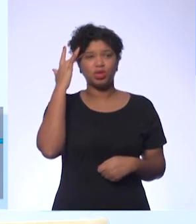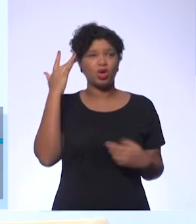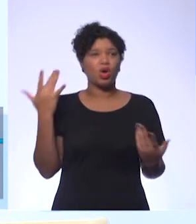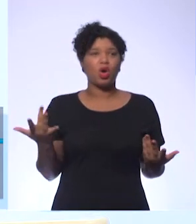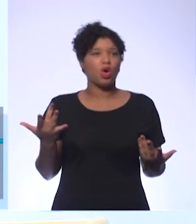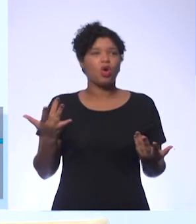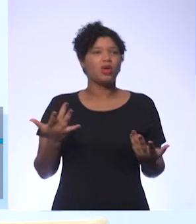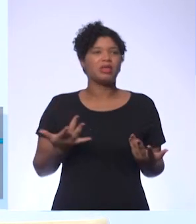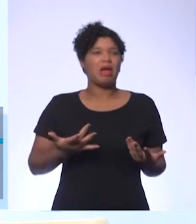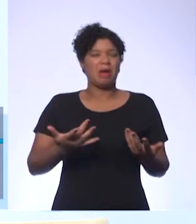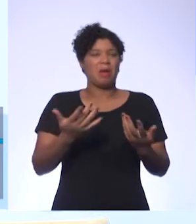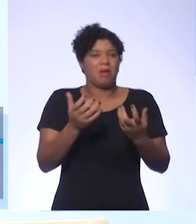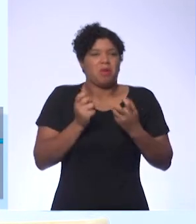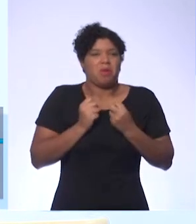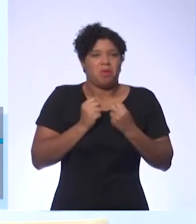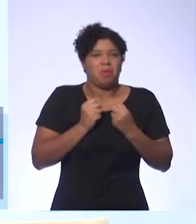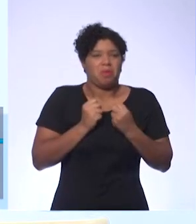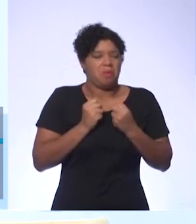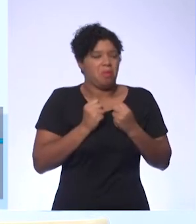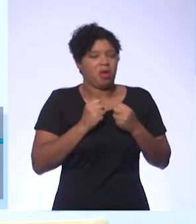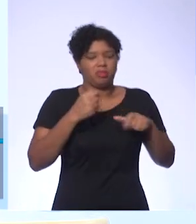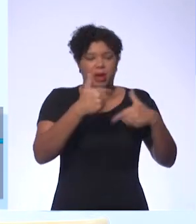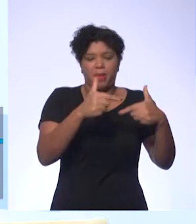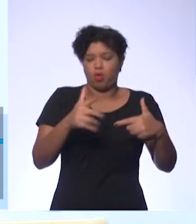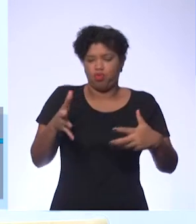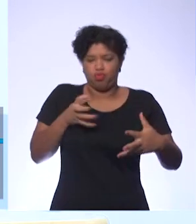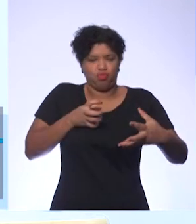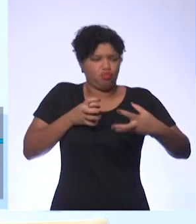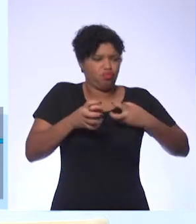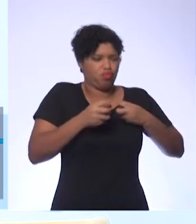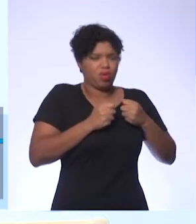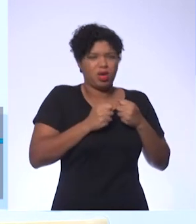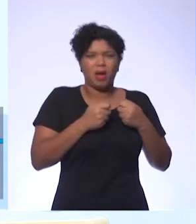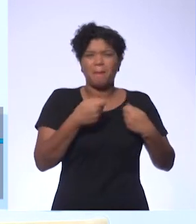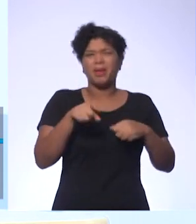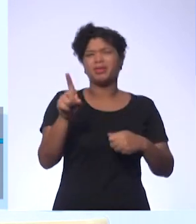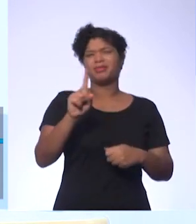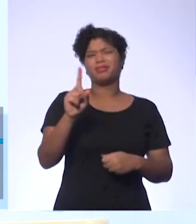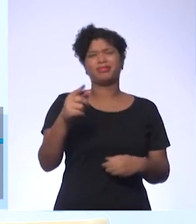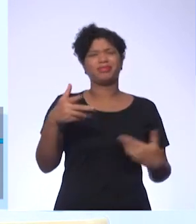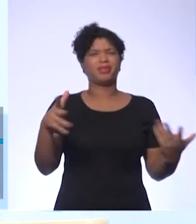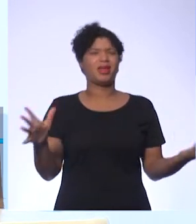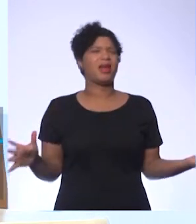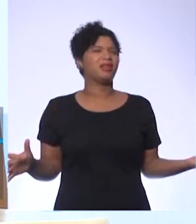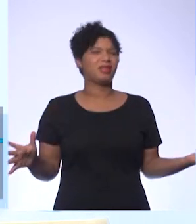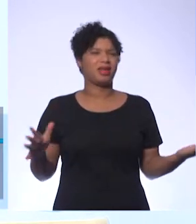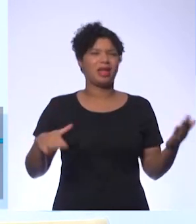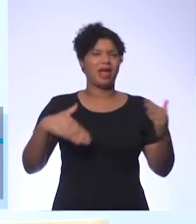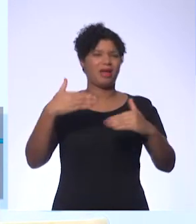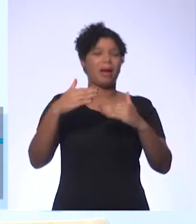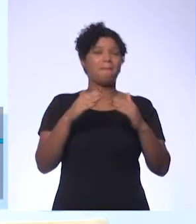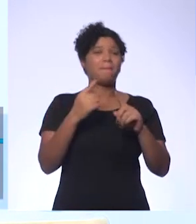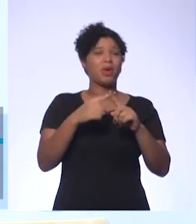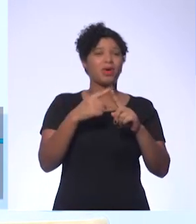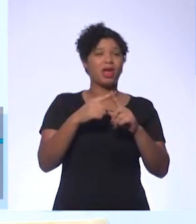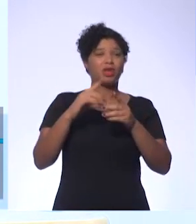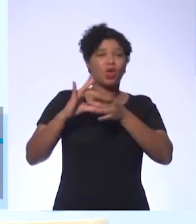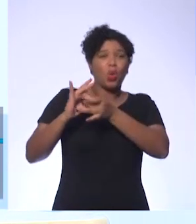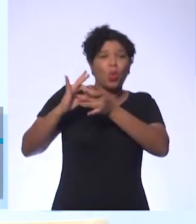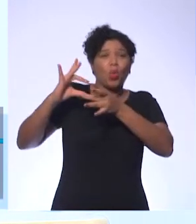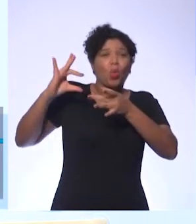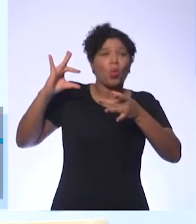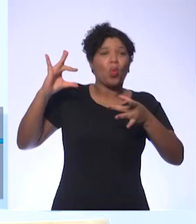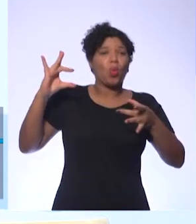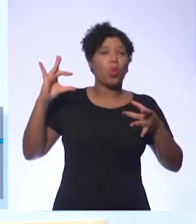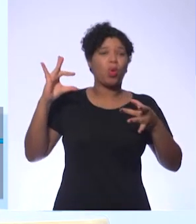não deveríamos nos ocupar dessas perspectivas, porque isso nos levaria a nos distanciarmos, né,